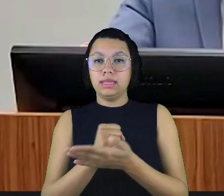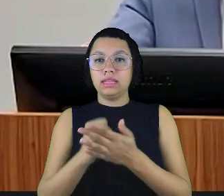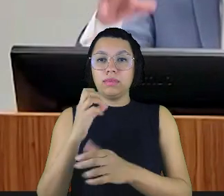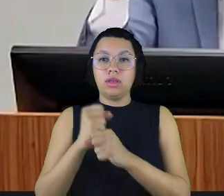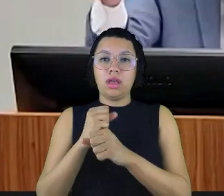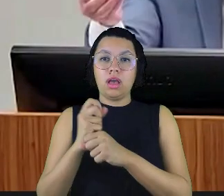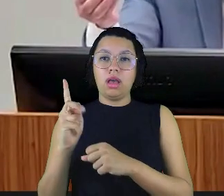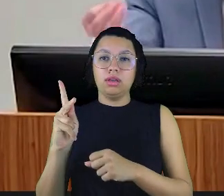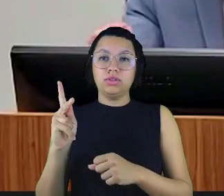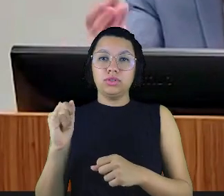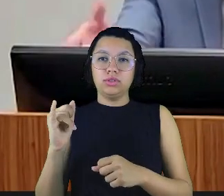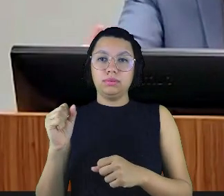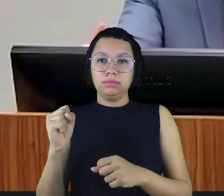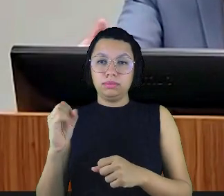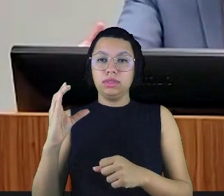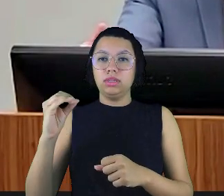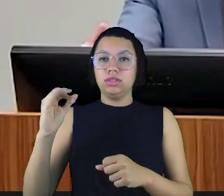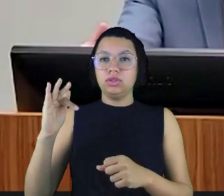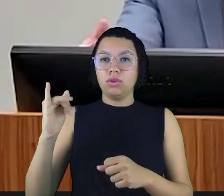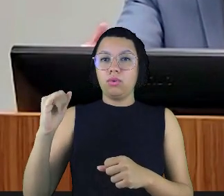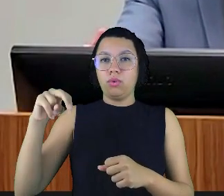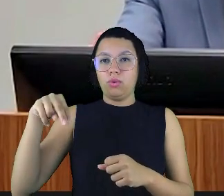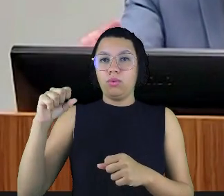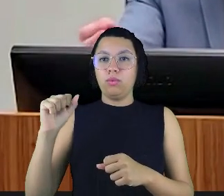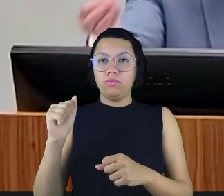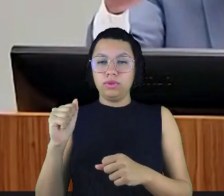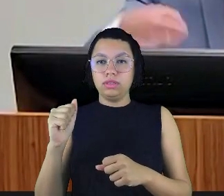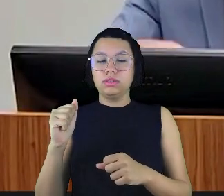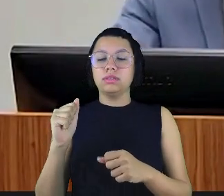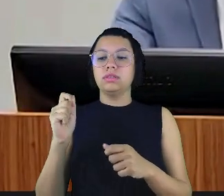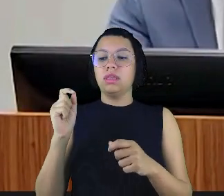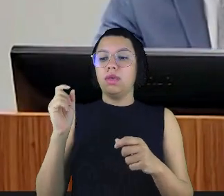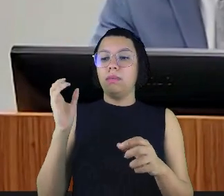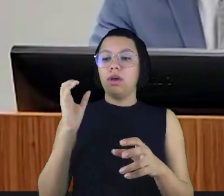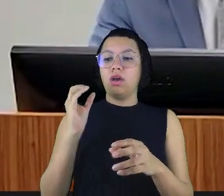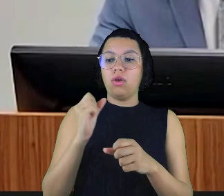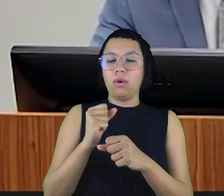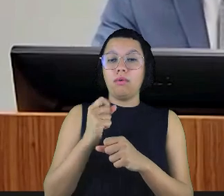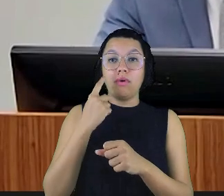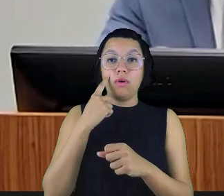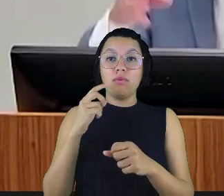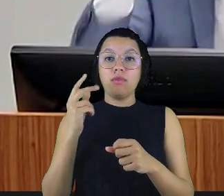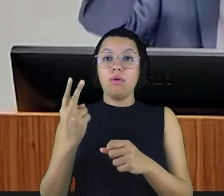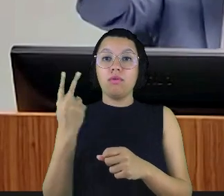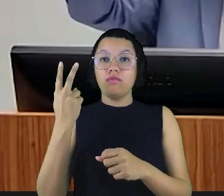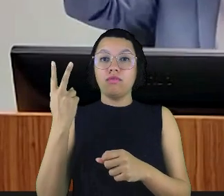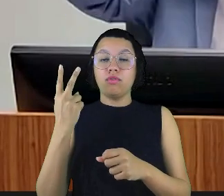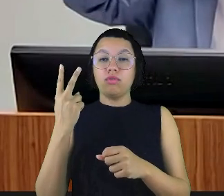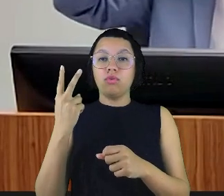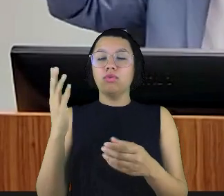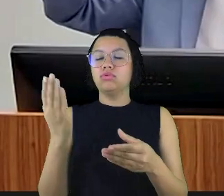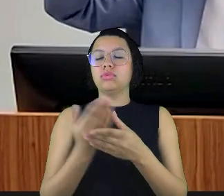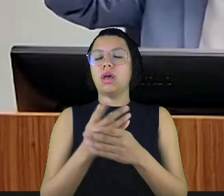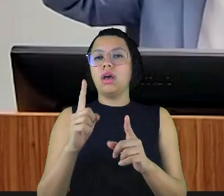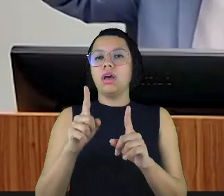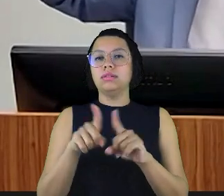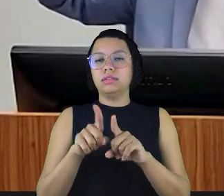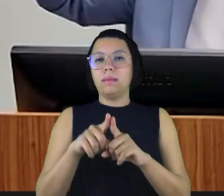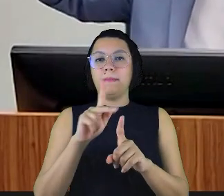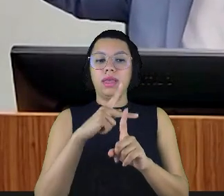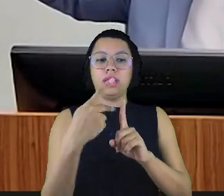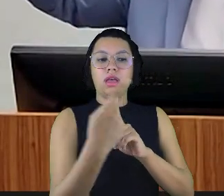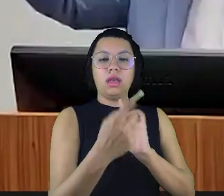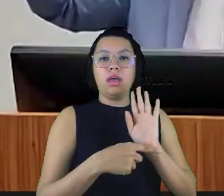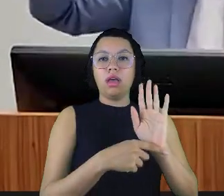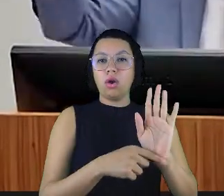que você faz para glosar o valor, no caso, e também nos casos de contribuição previdenciária, quando você consegue destacar